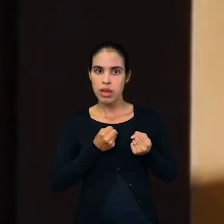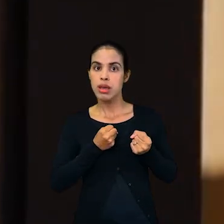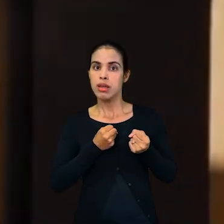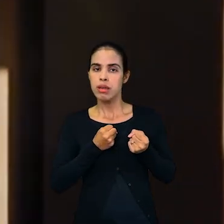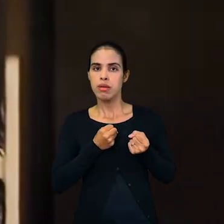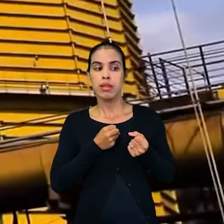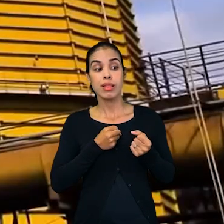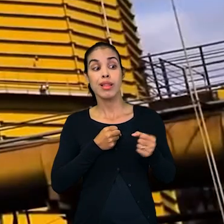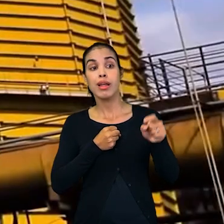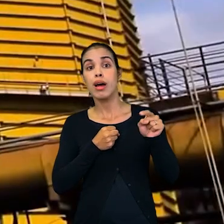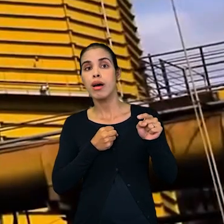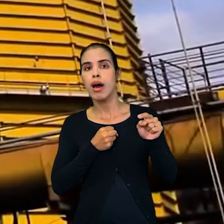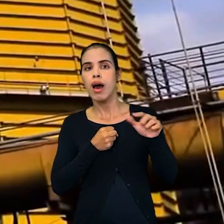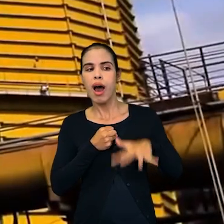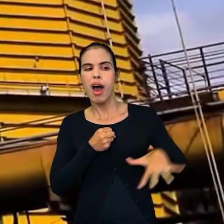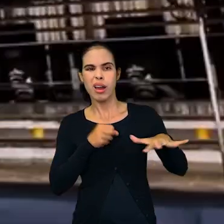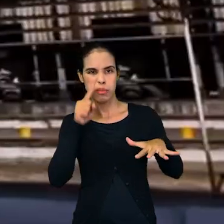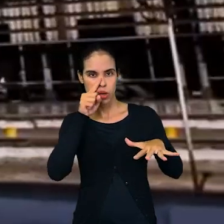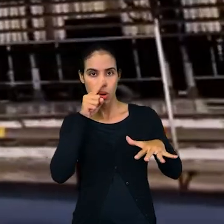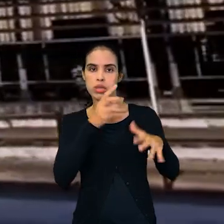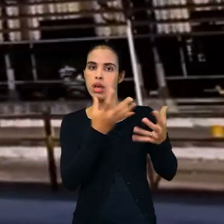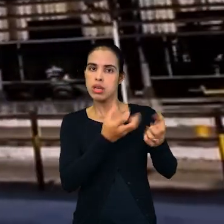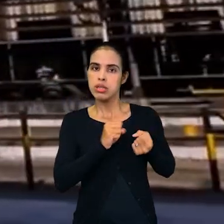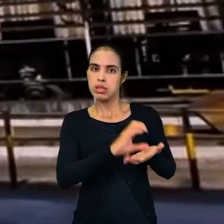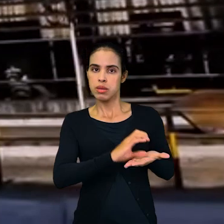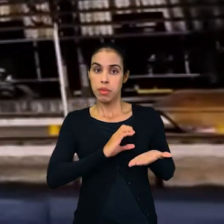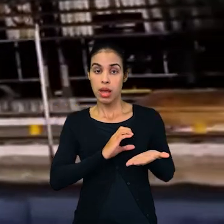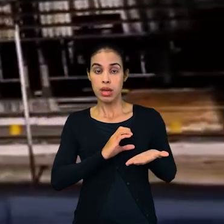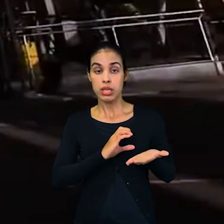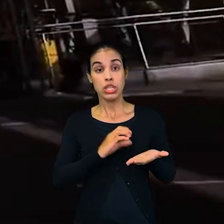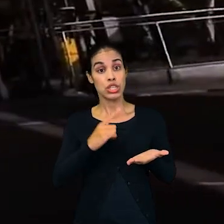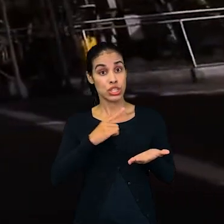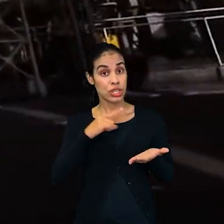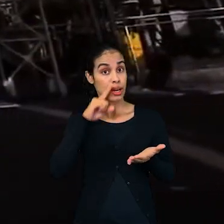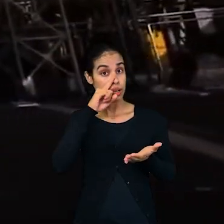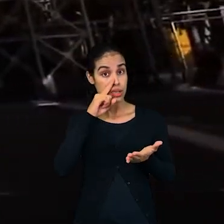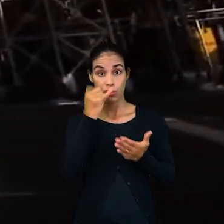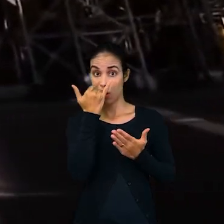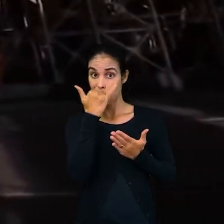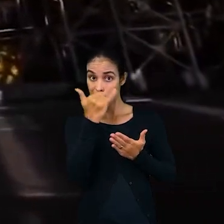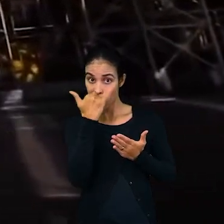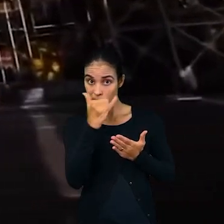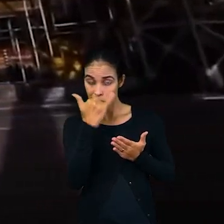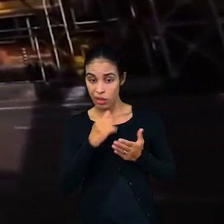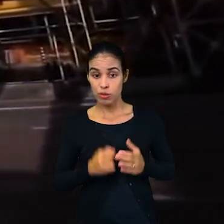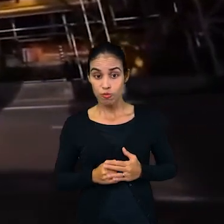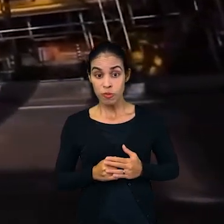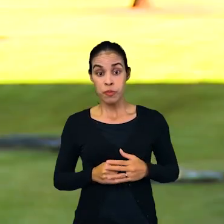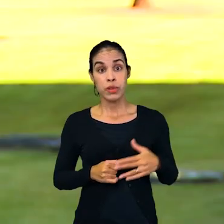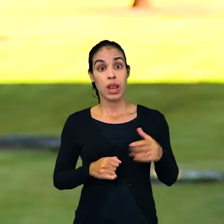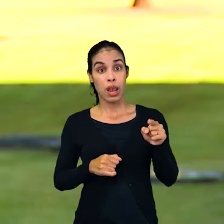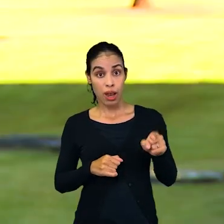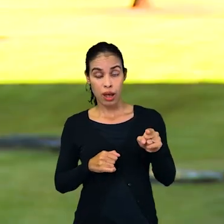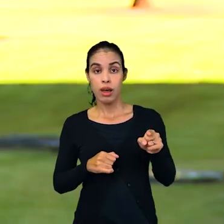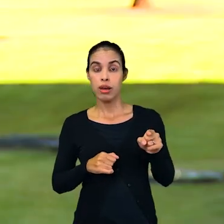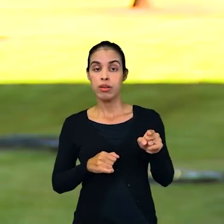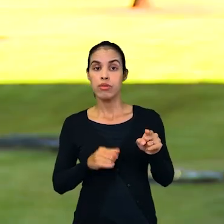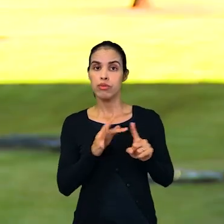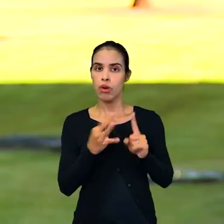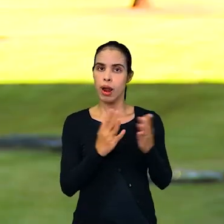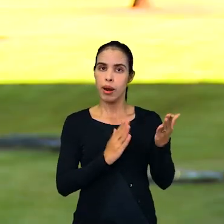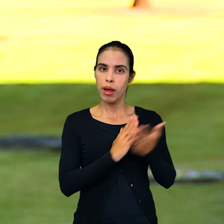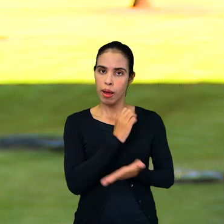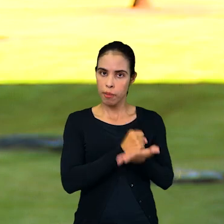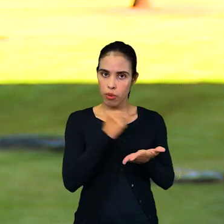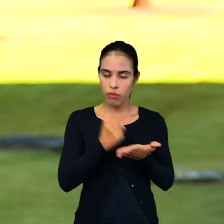de periculosidade integral por ter trabalhado exposto a risco elétrico acima de 250 volts. O pedido foi aceito